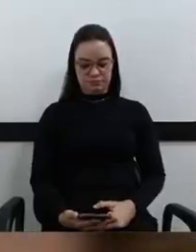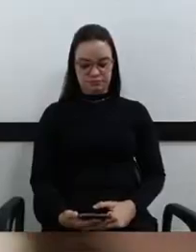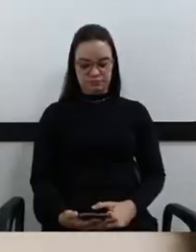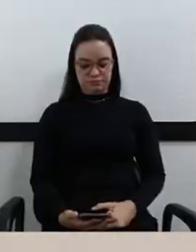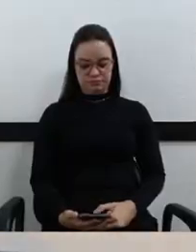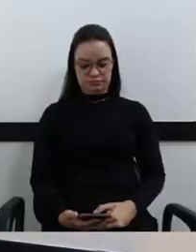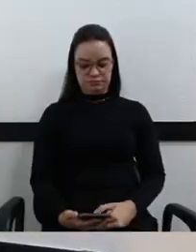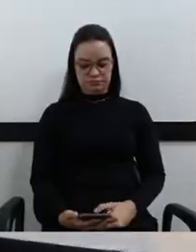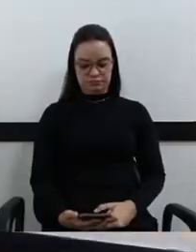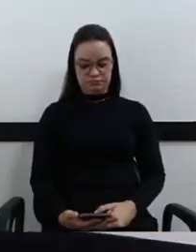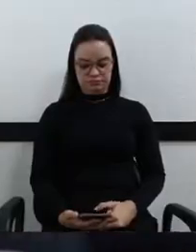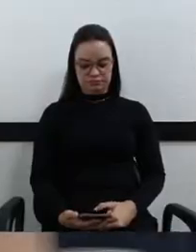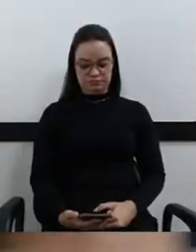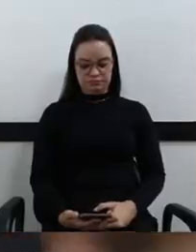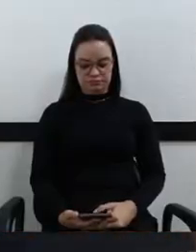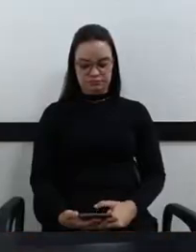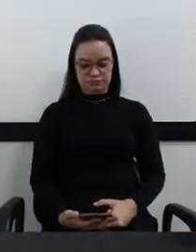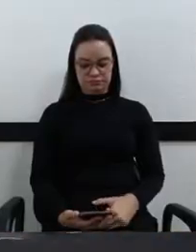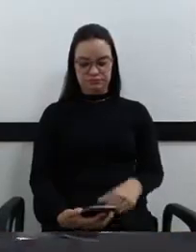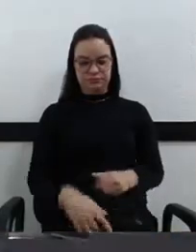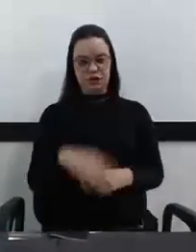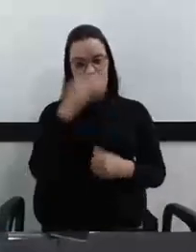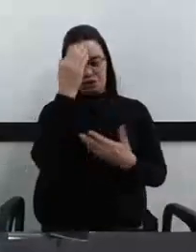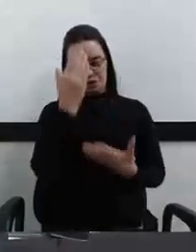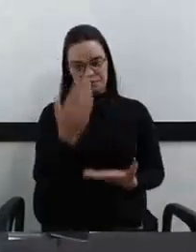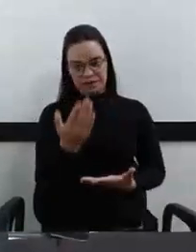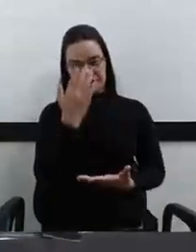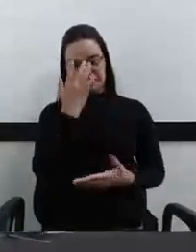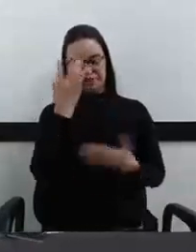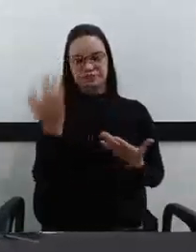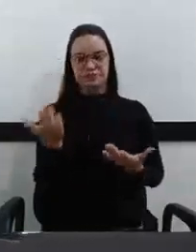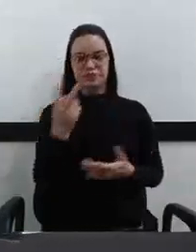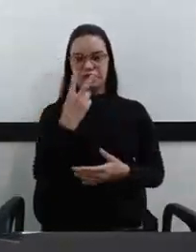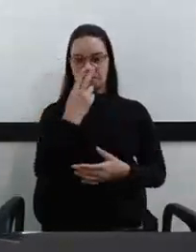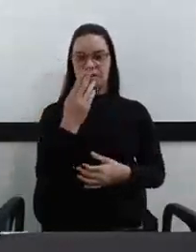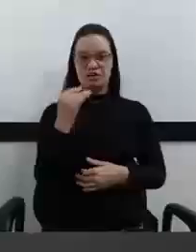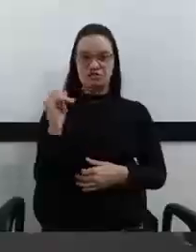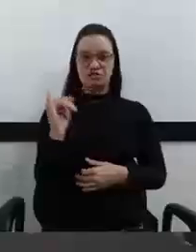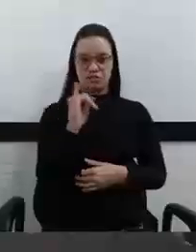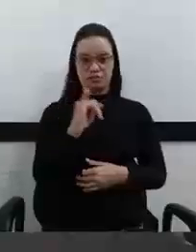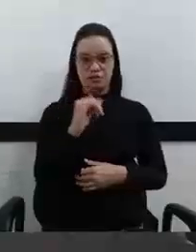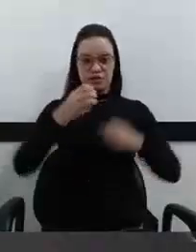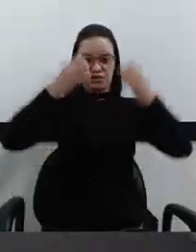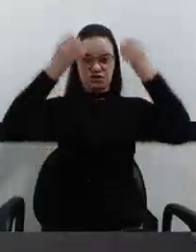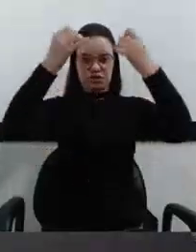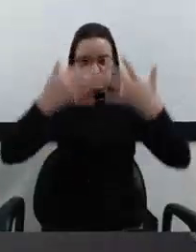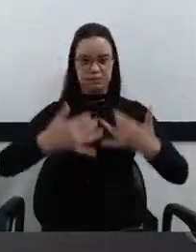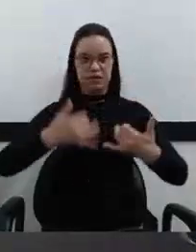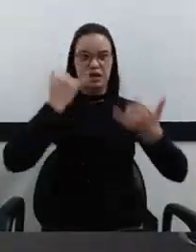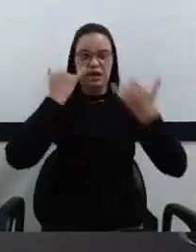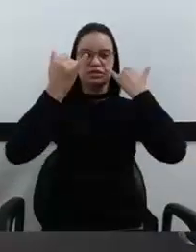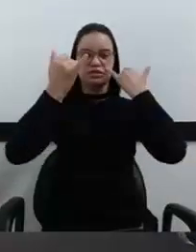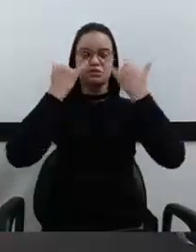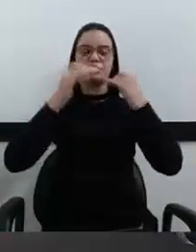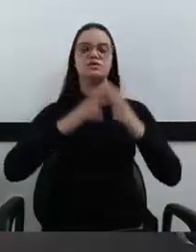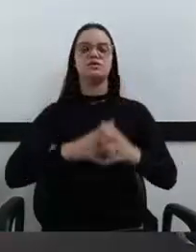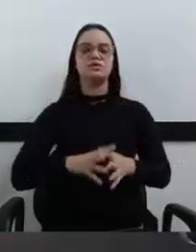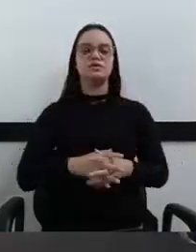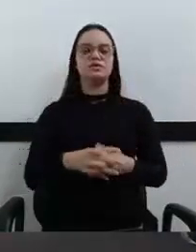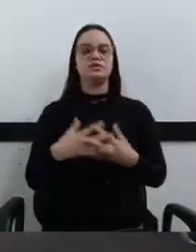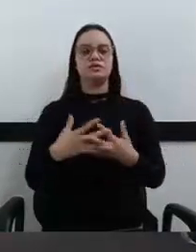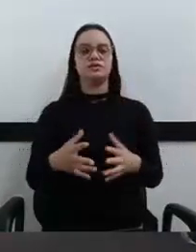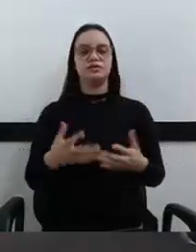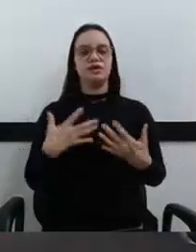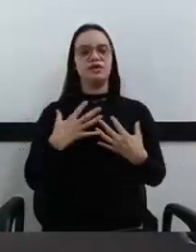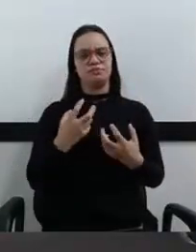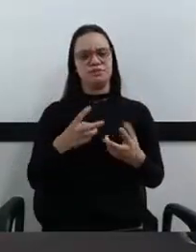Presidente, obrigado. Acho muito importante os esclarecimentos trazidos por Vossa Excelência. Comungo da preocupação